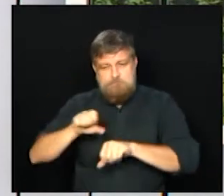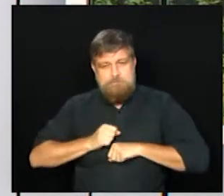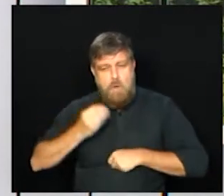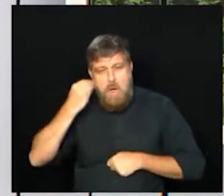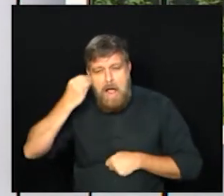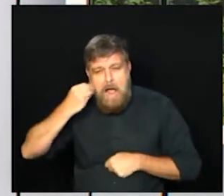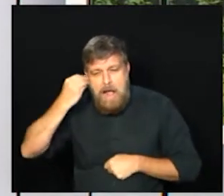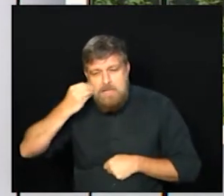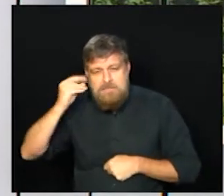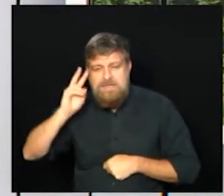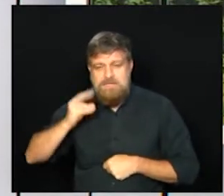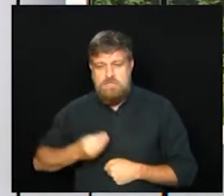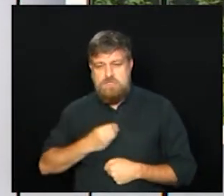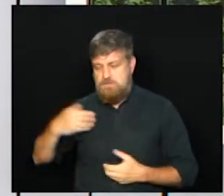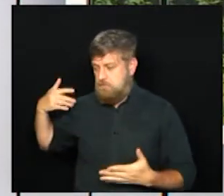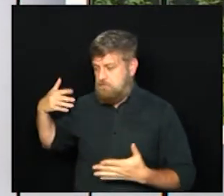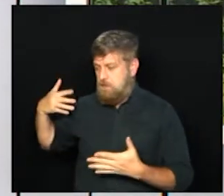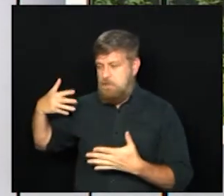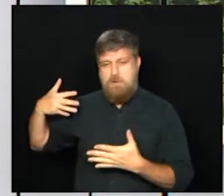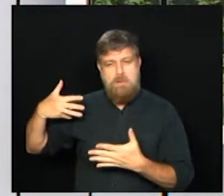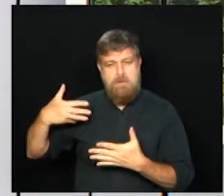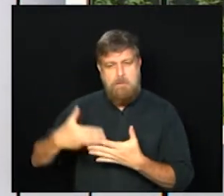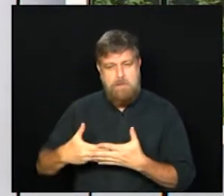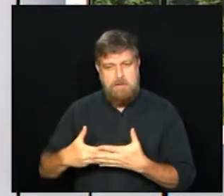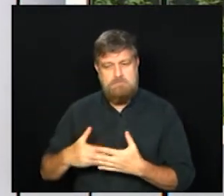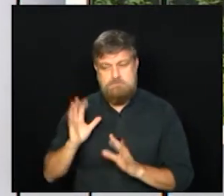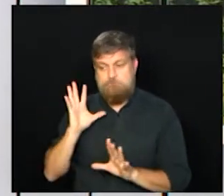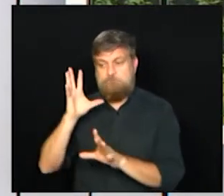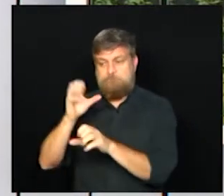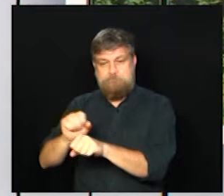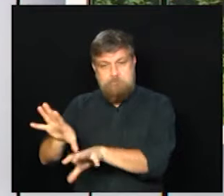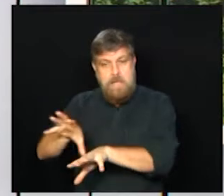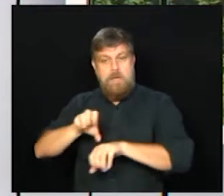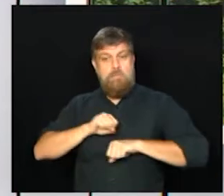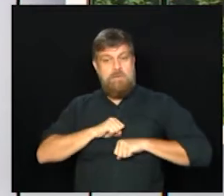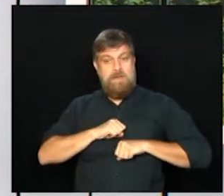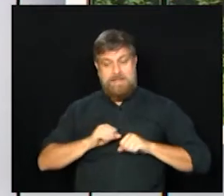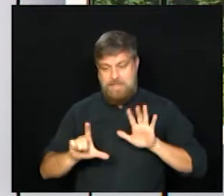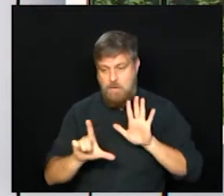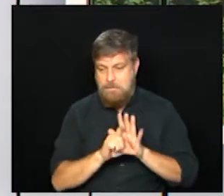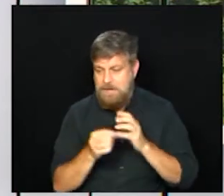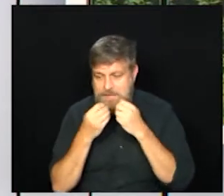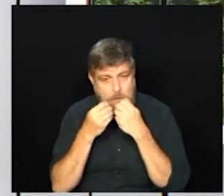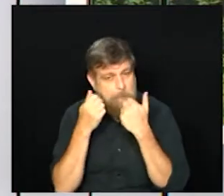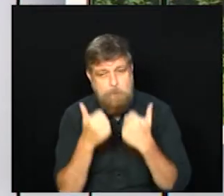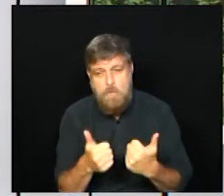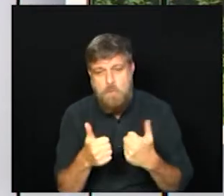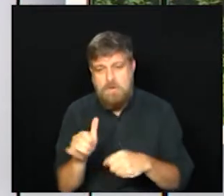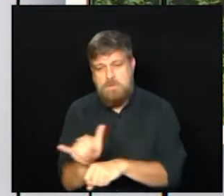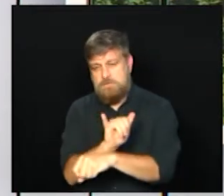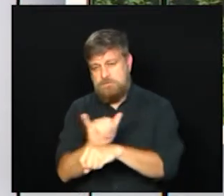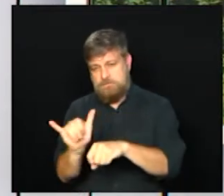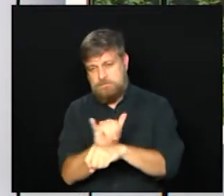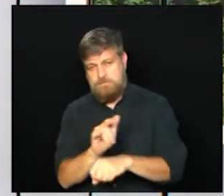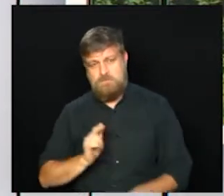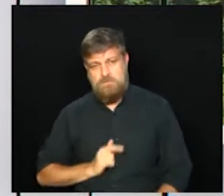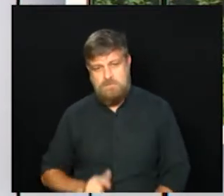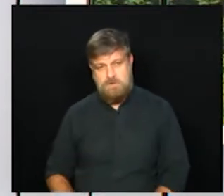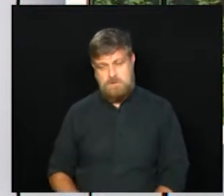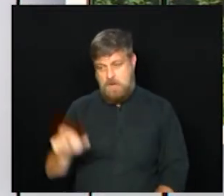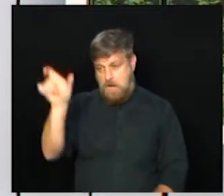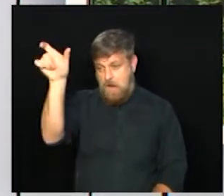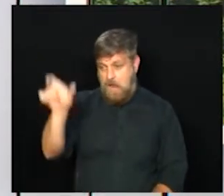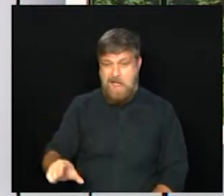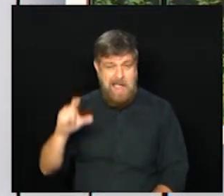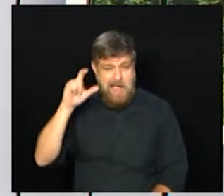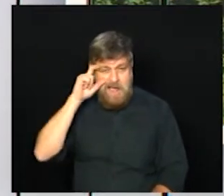experiências de vida das mulheres. E por isso ela é tão boa. E aí a estratégia de colocar a Maria da Penha como uma figura,